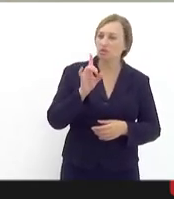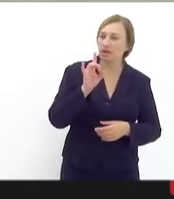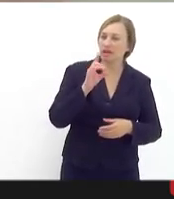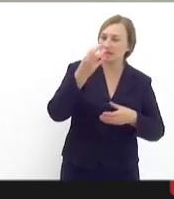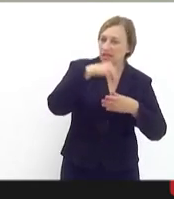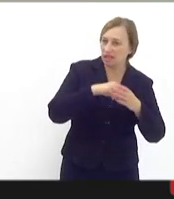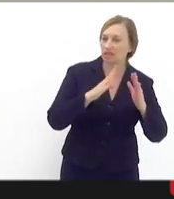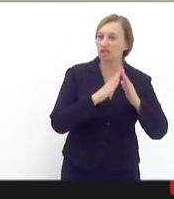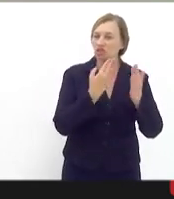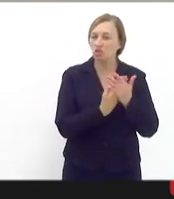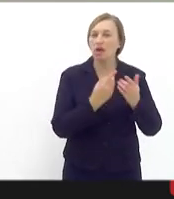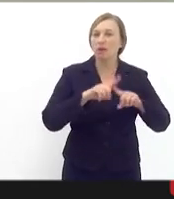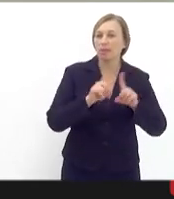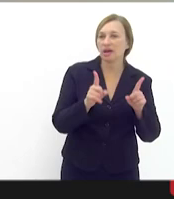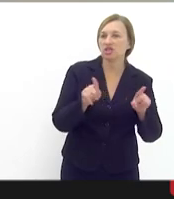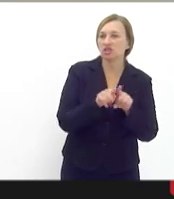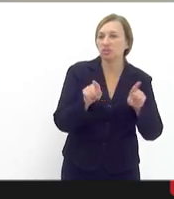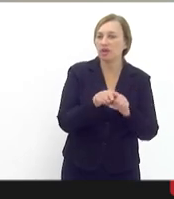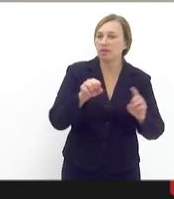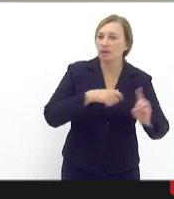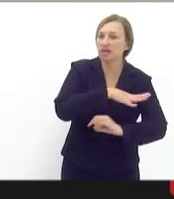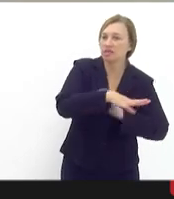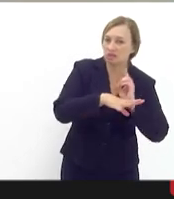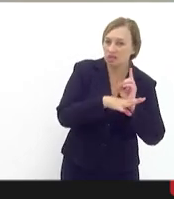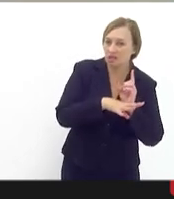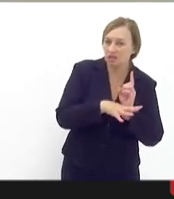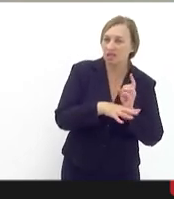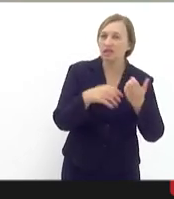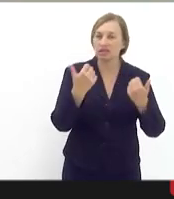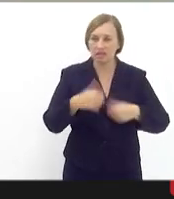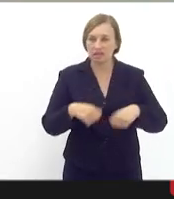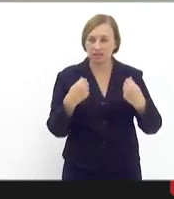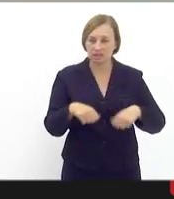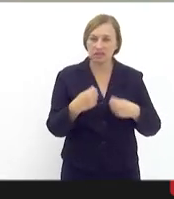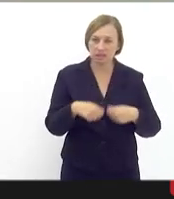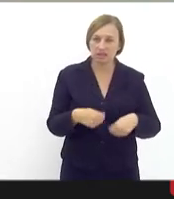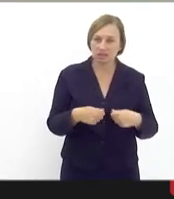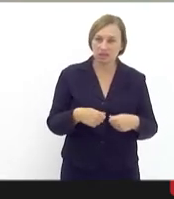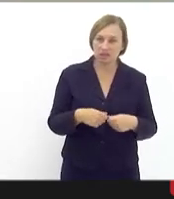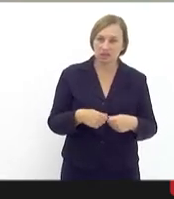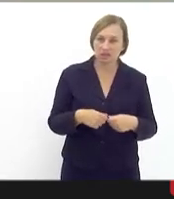escola, mas também para essa sociedade que tanto carece dessa.